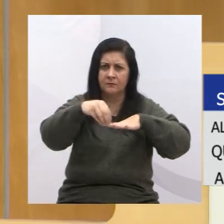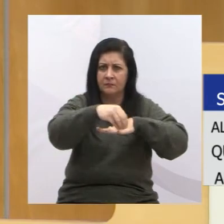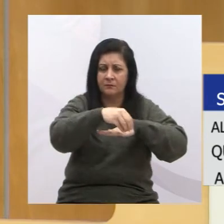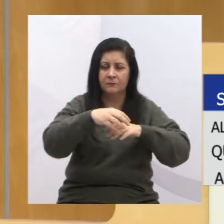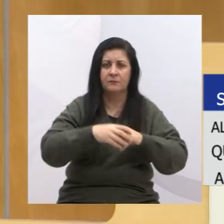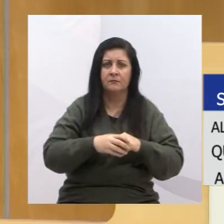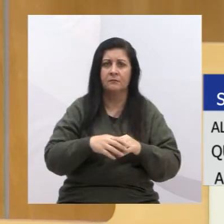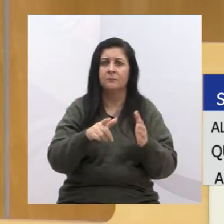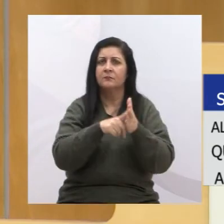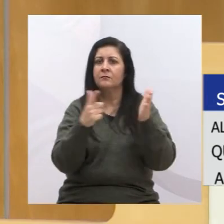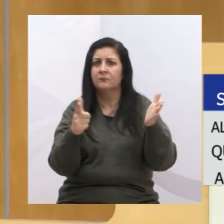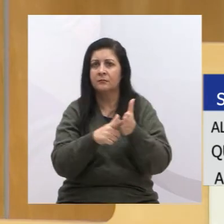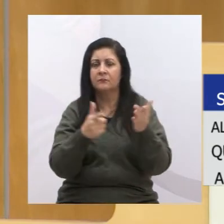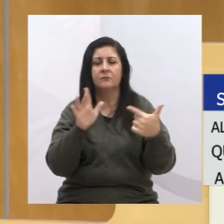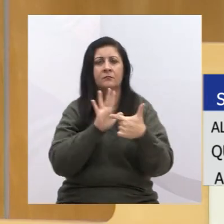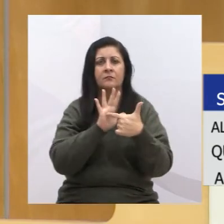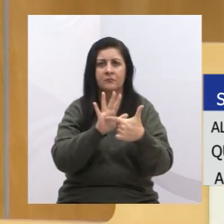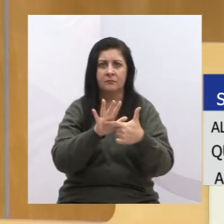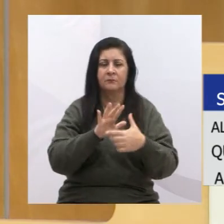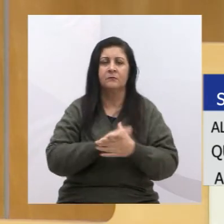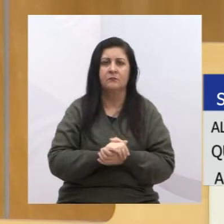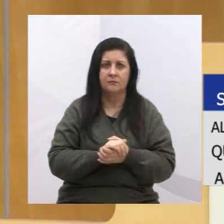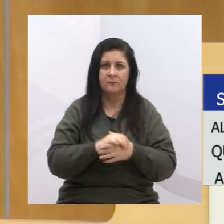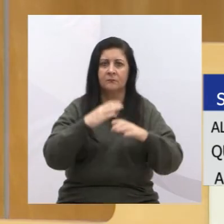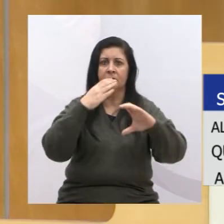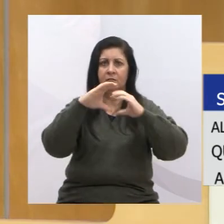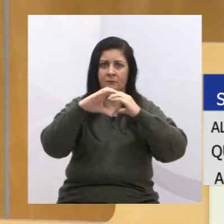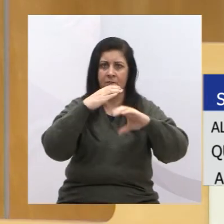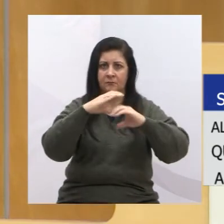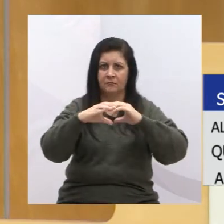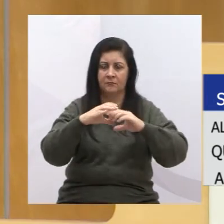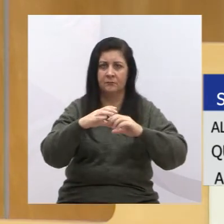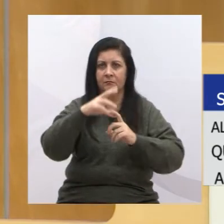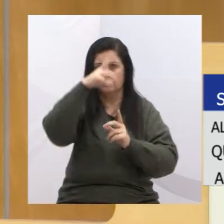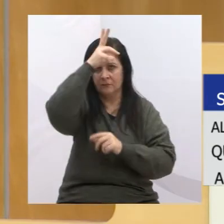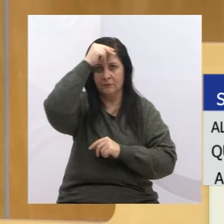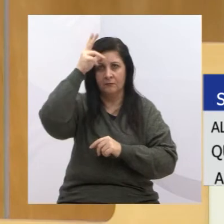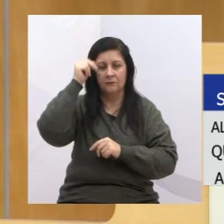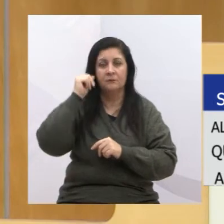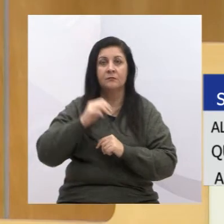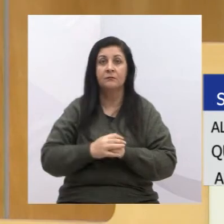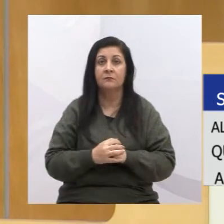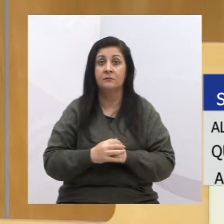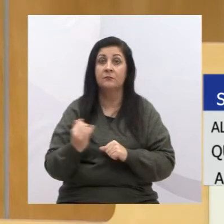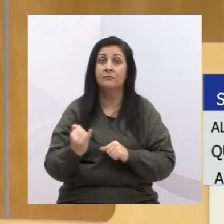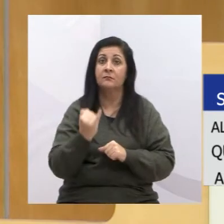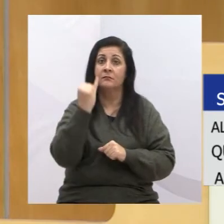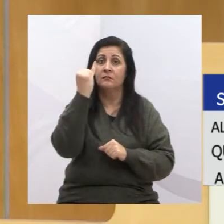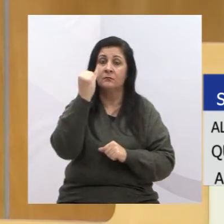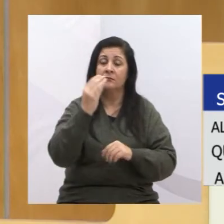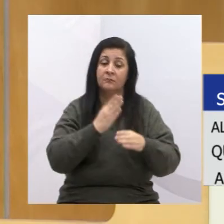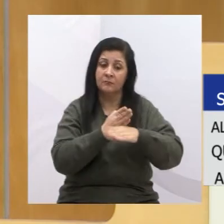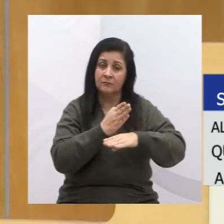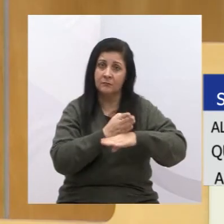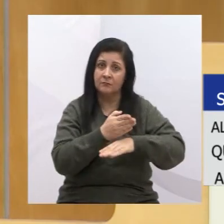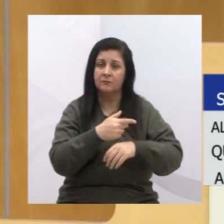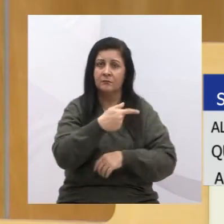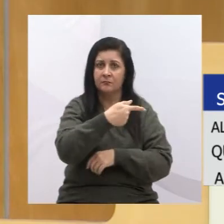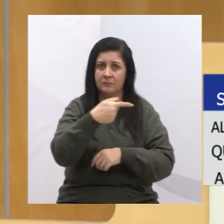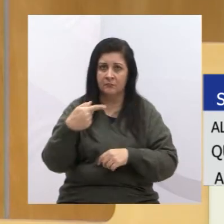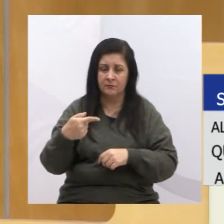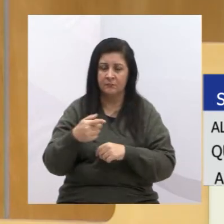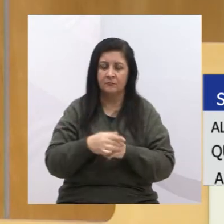para os jornais, isso será feito por meio da comunicação da Prefeitura. A importância de participarmos dessa